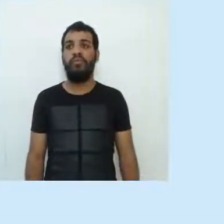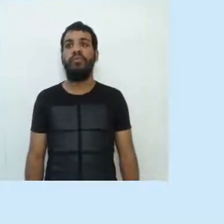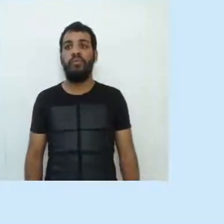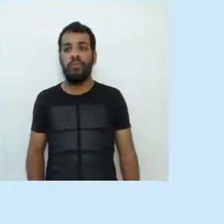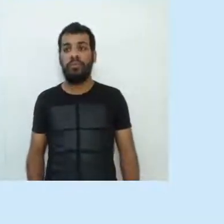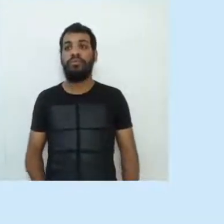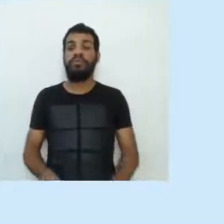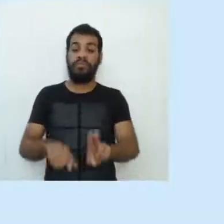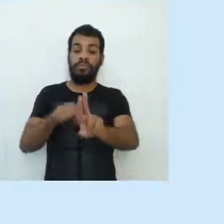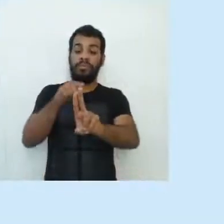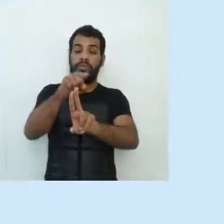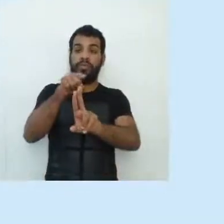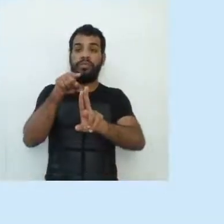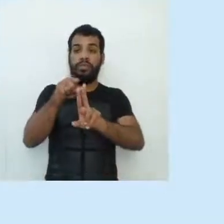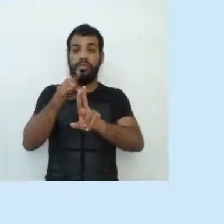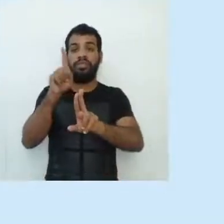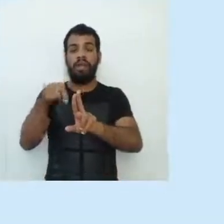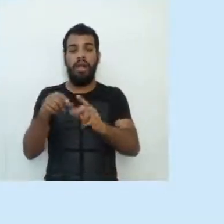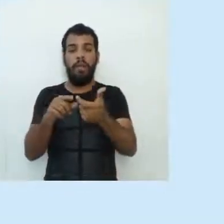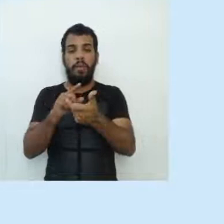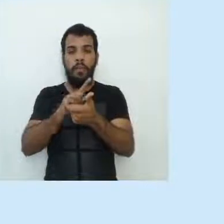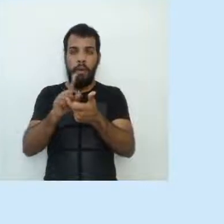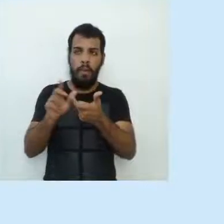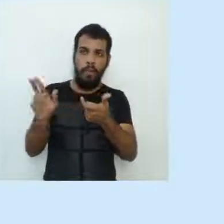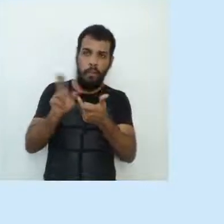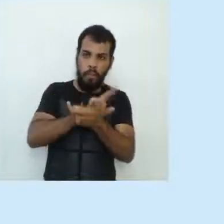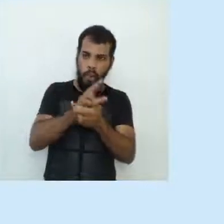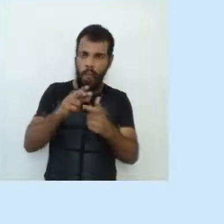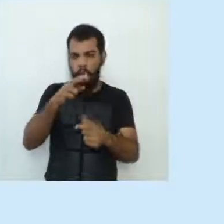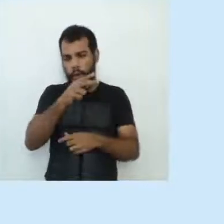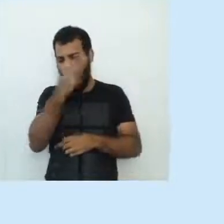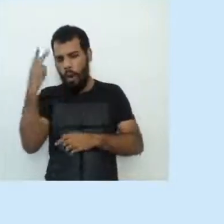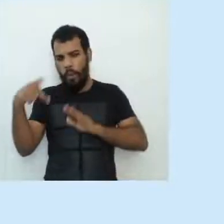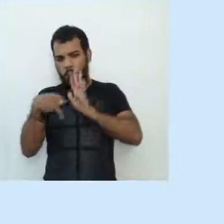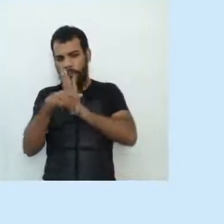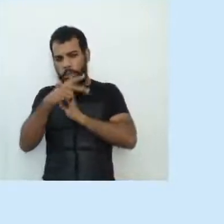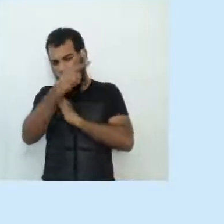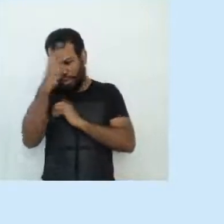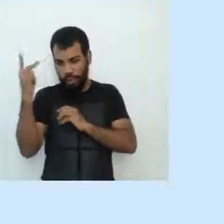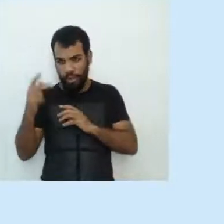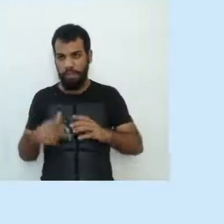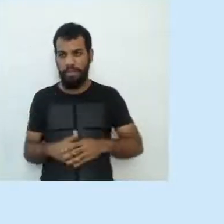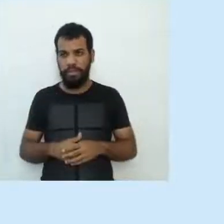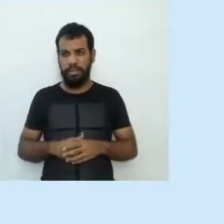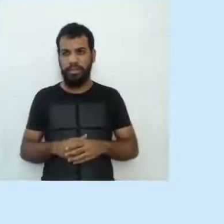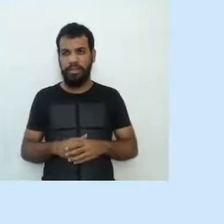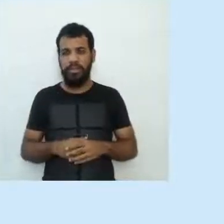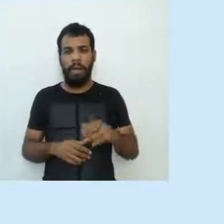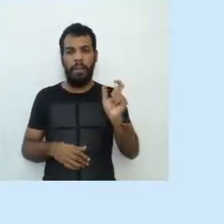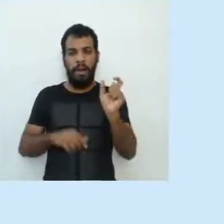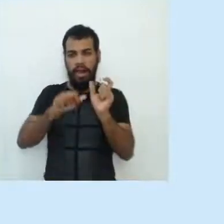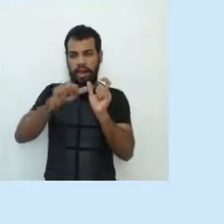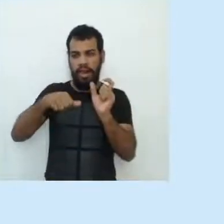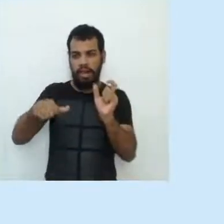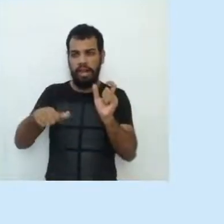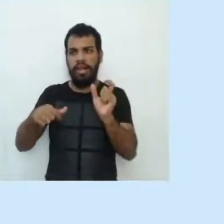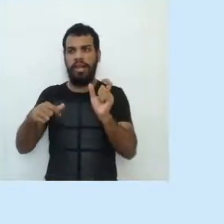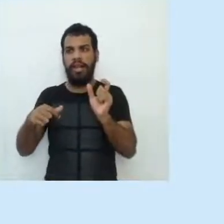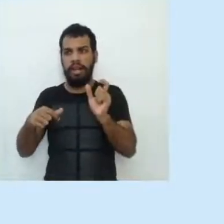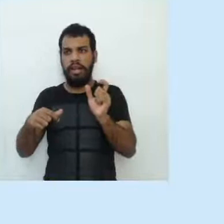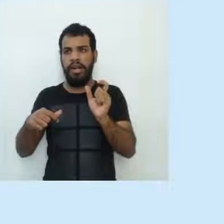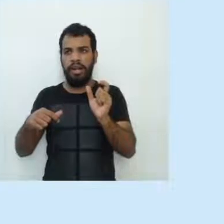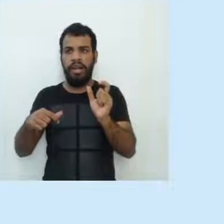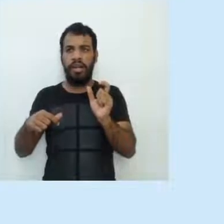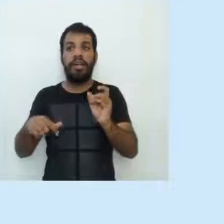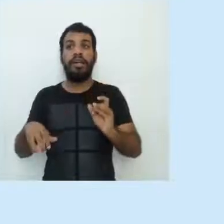para substantivos próprios, nome de pessoas e palavras derivadas desses nomes próprios, desses